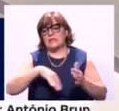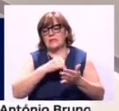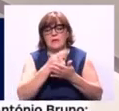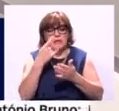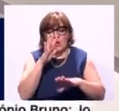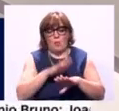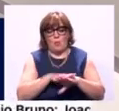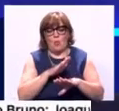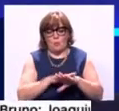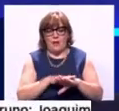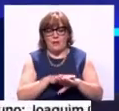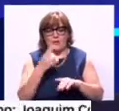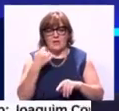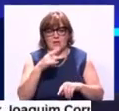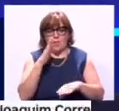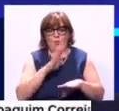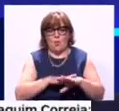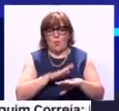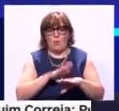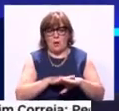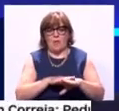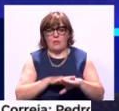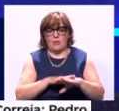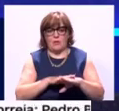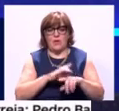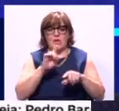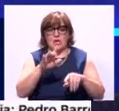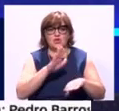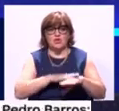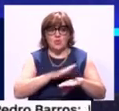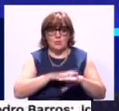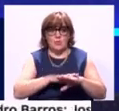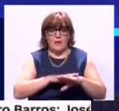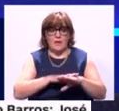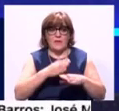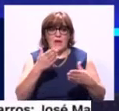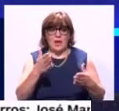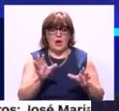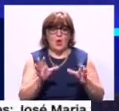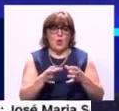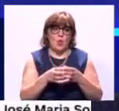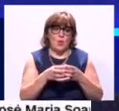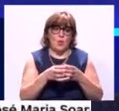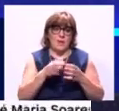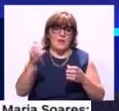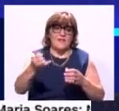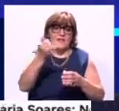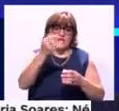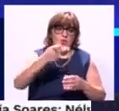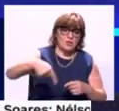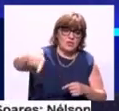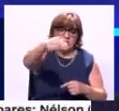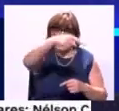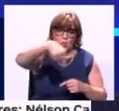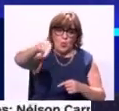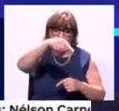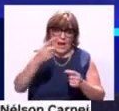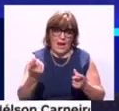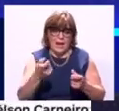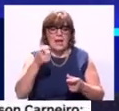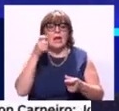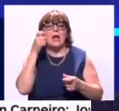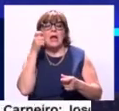culpado. Há um culpado. Esse culpado é o clube da Segunda Circular.